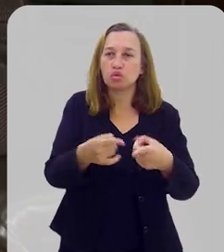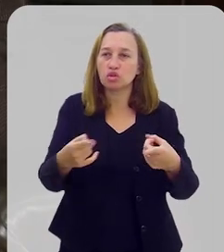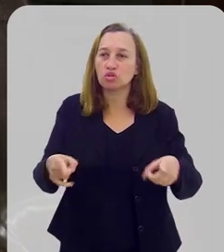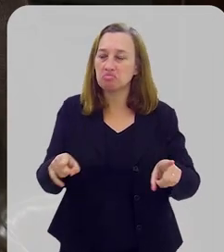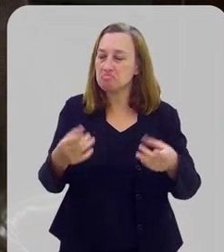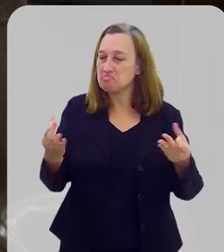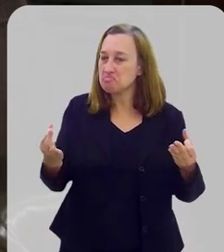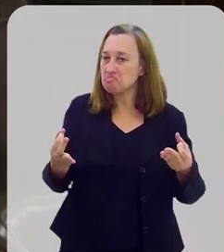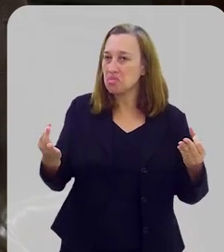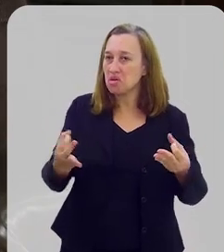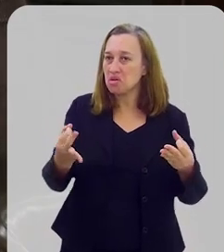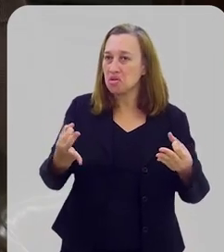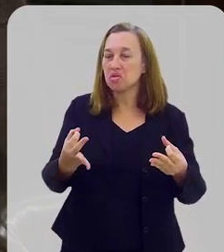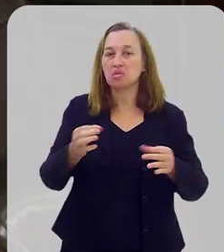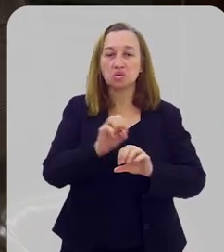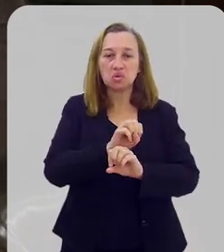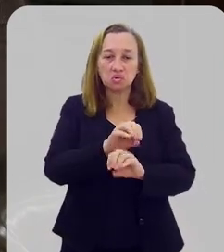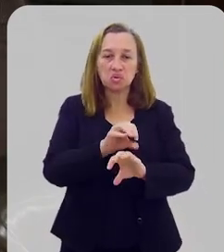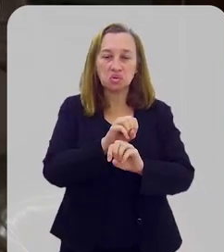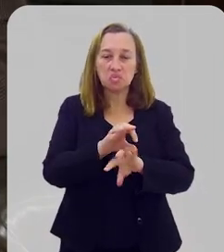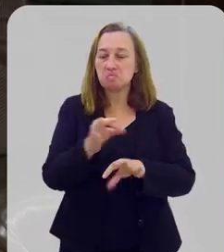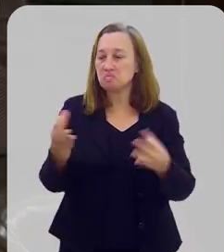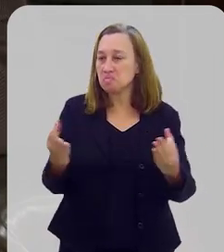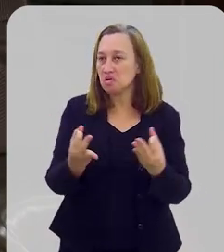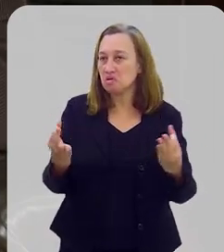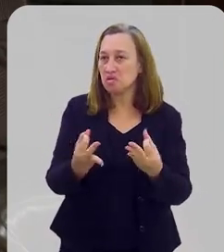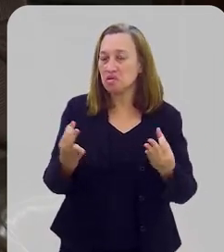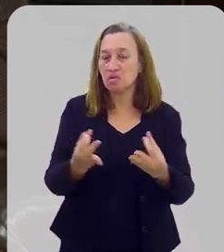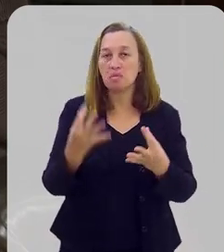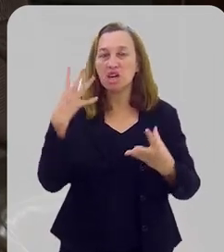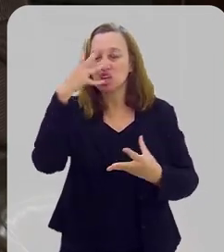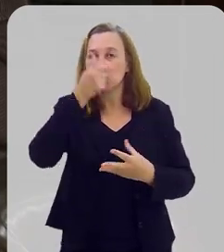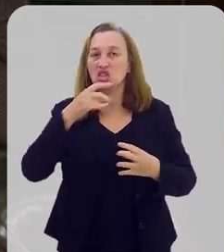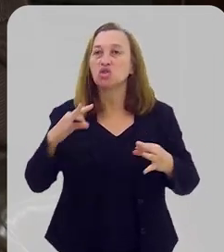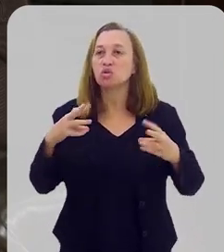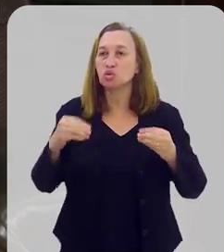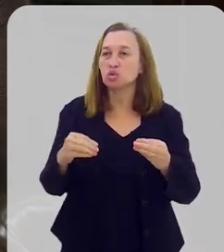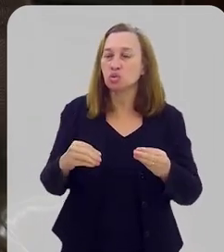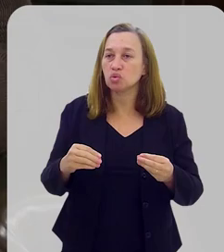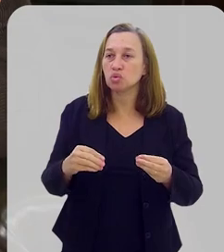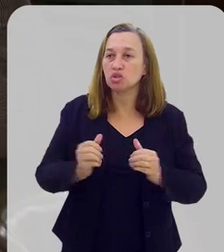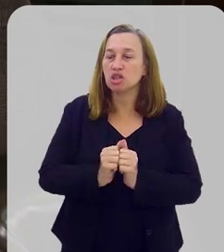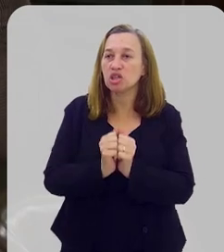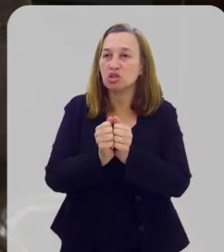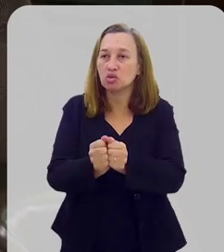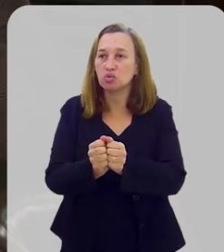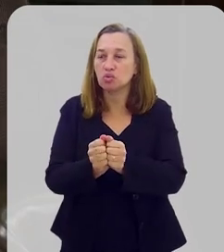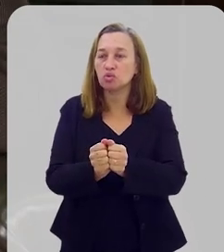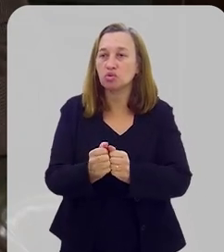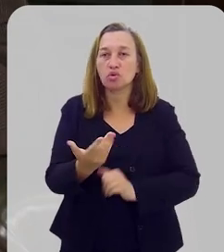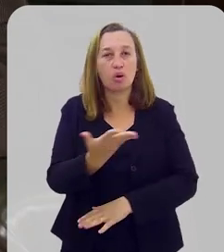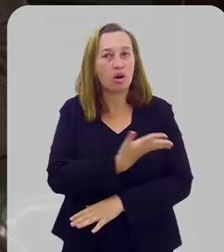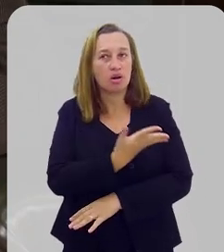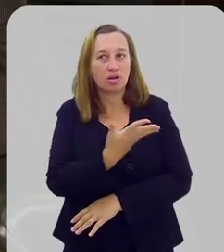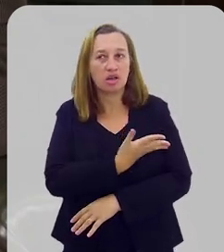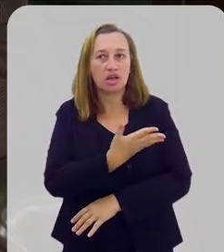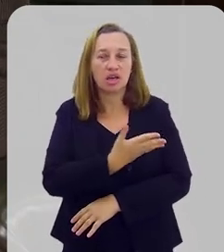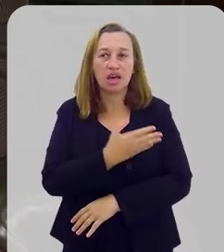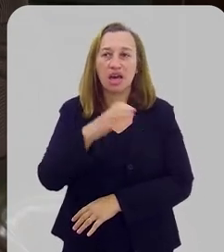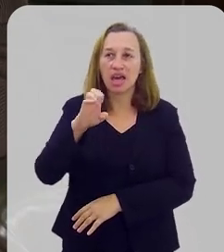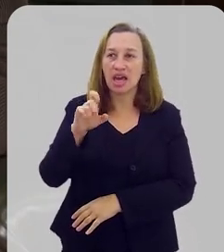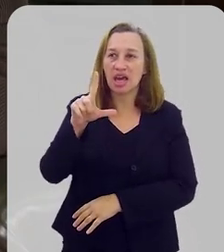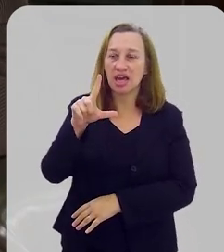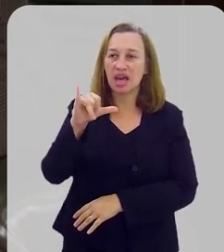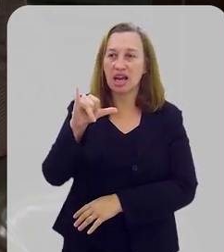um cara um mestre um ensinador e mais lindo de tudo isso que ele é parceiro de um grande amigo de Eli